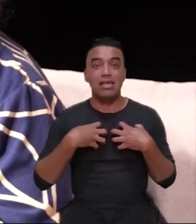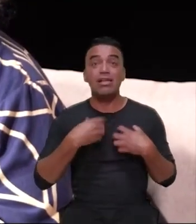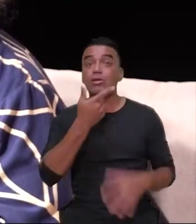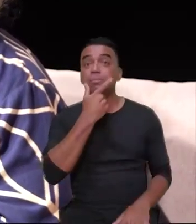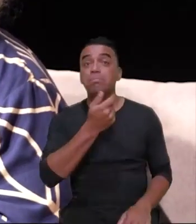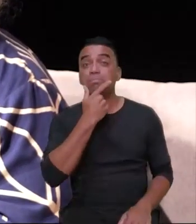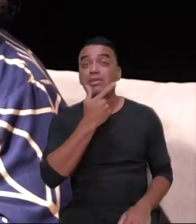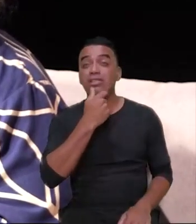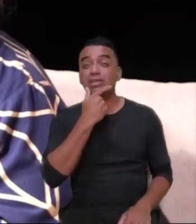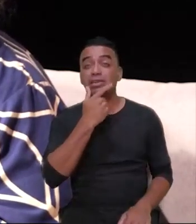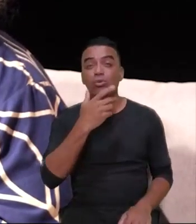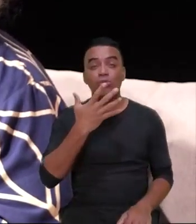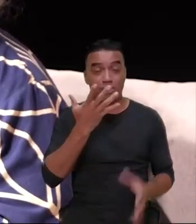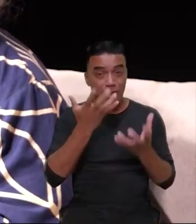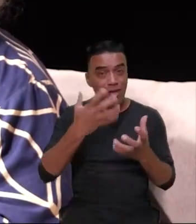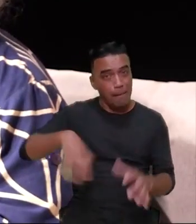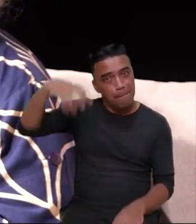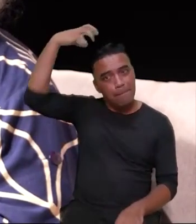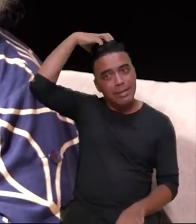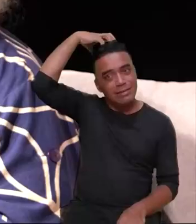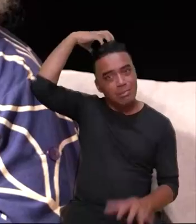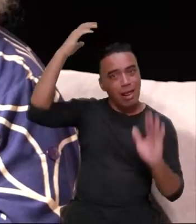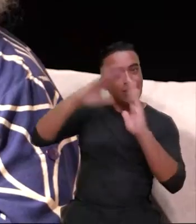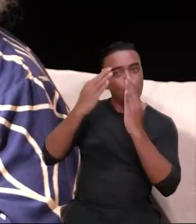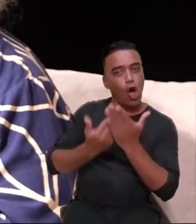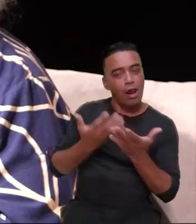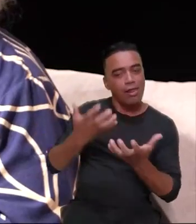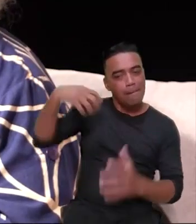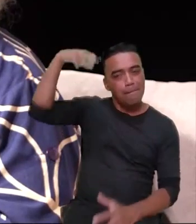era menino, queria ser príncipe na escola,